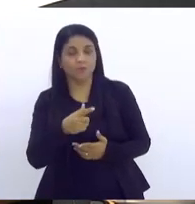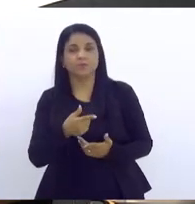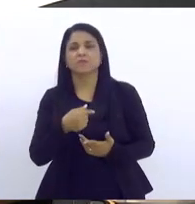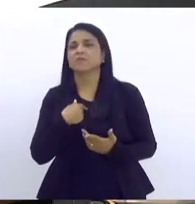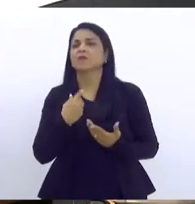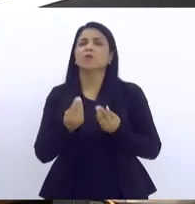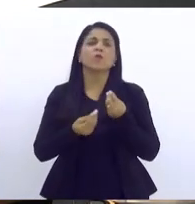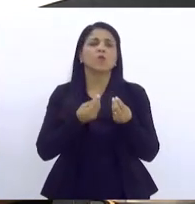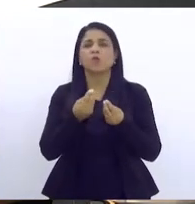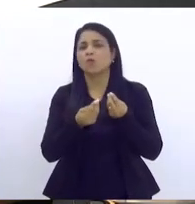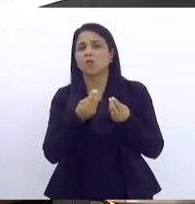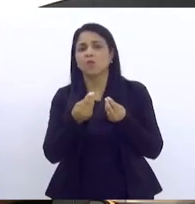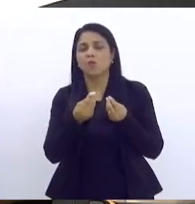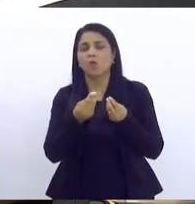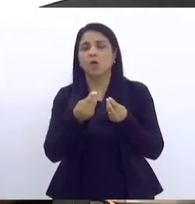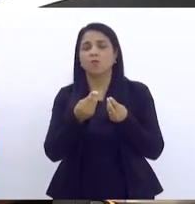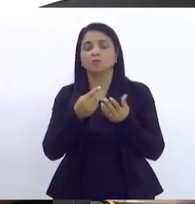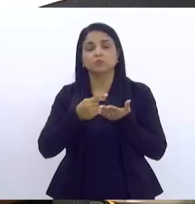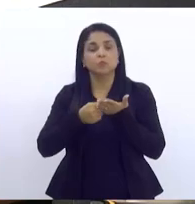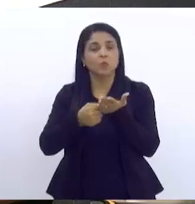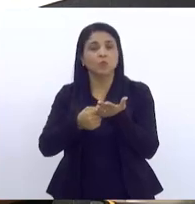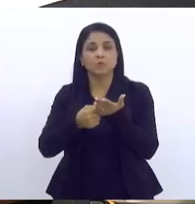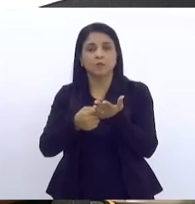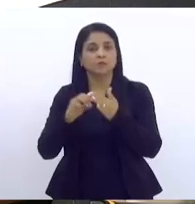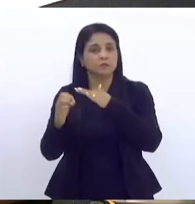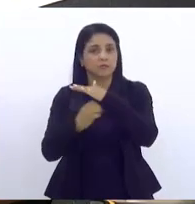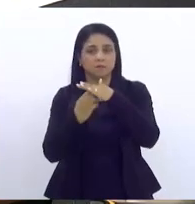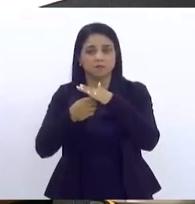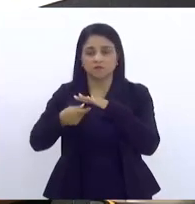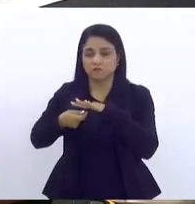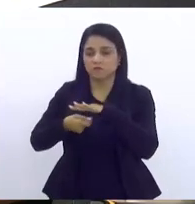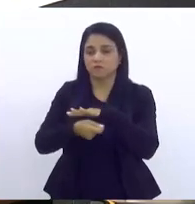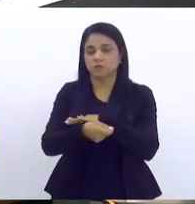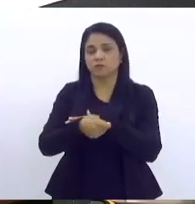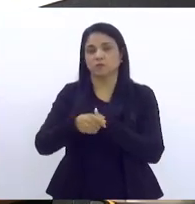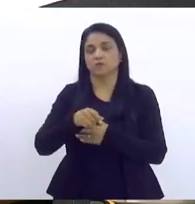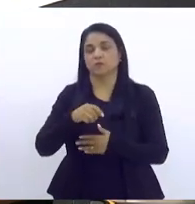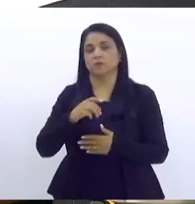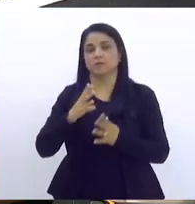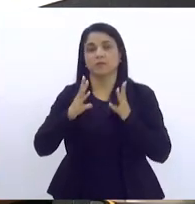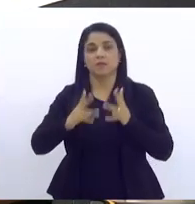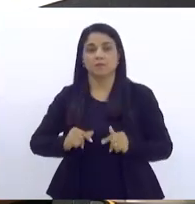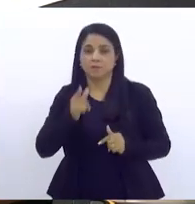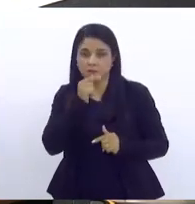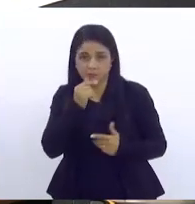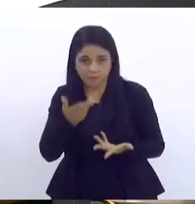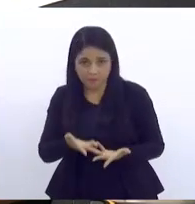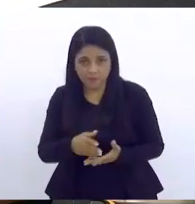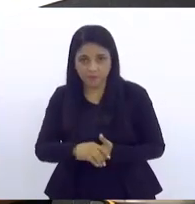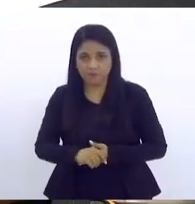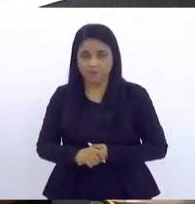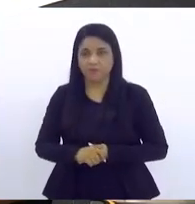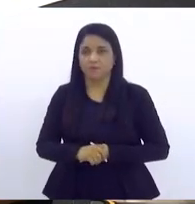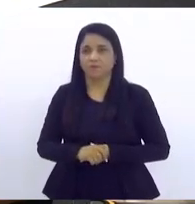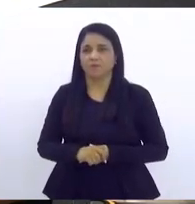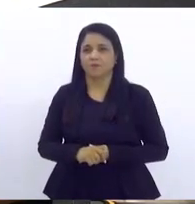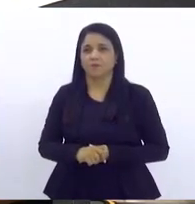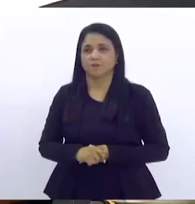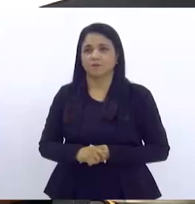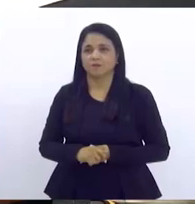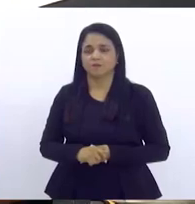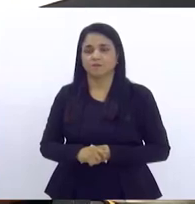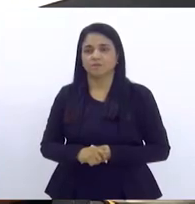Como tá o cumprimento por parte das empresas desse investimento em saneamento vê se tá ligado aí tá tá